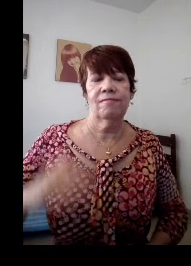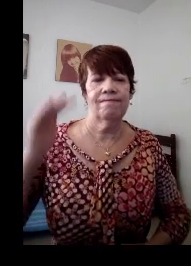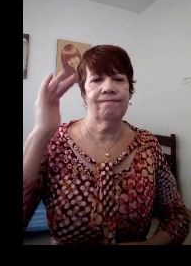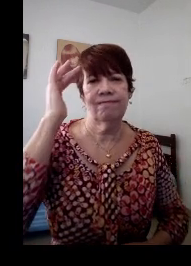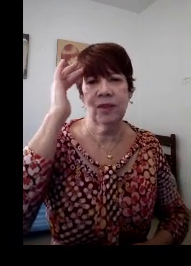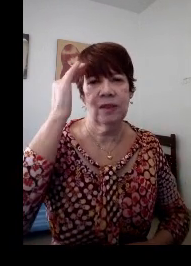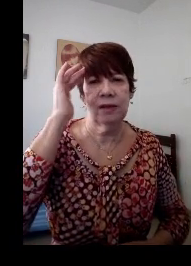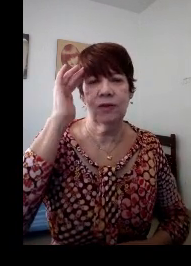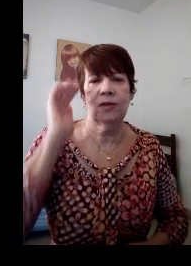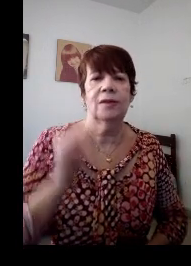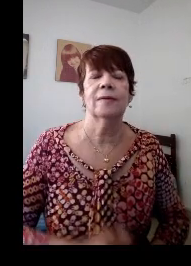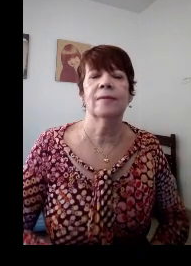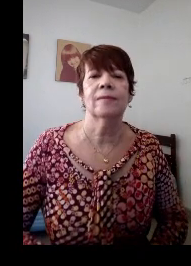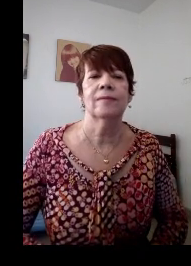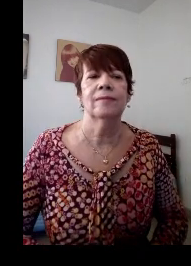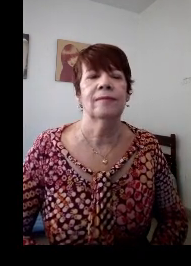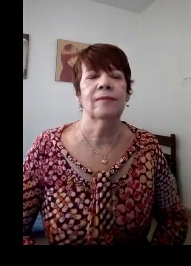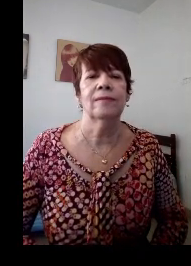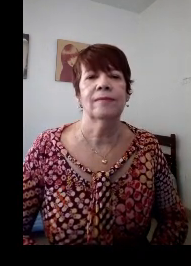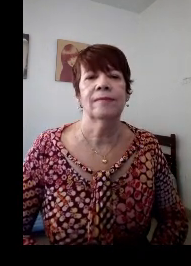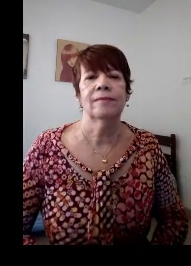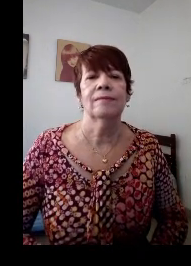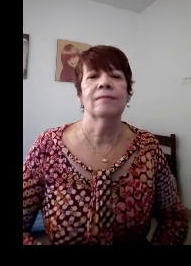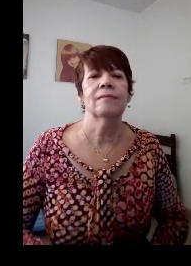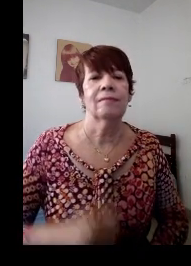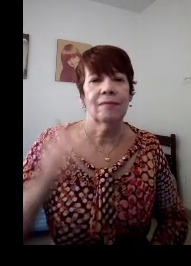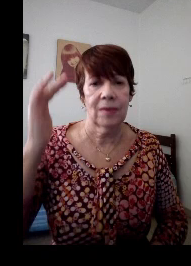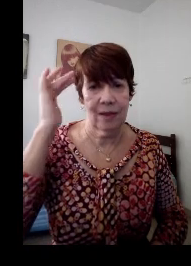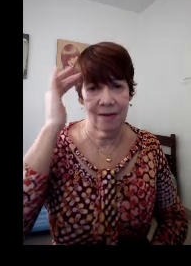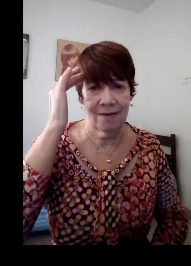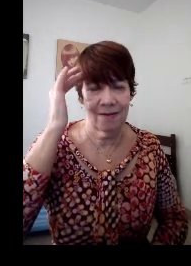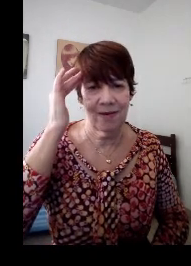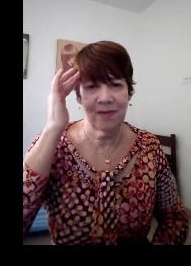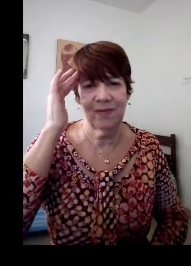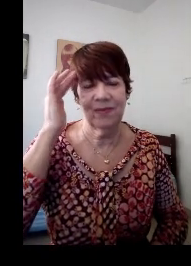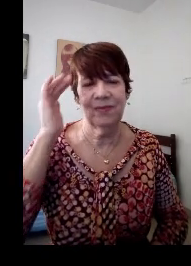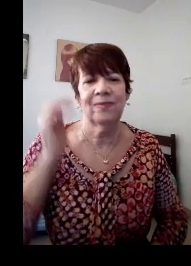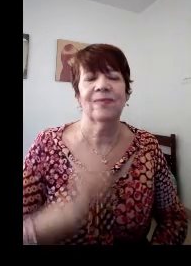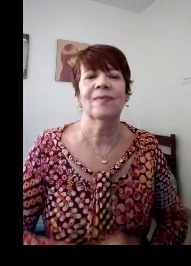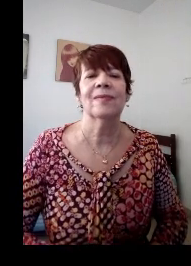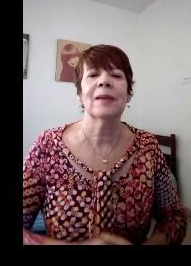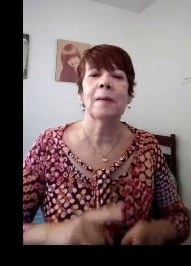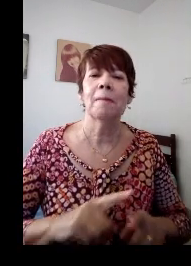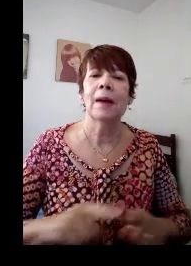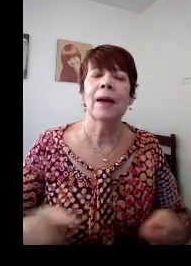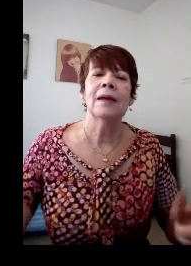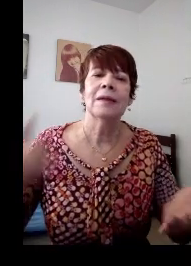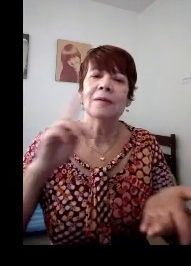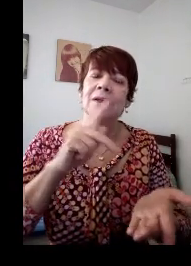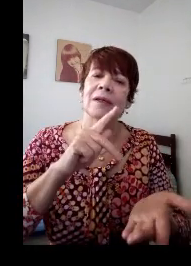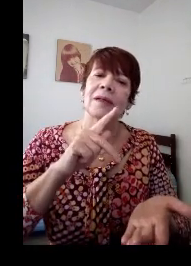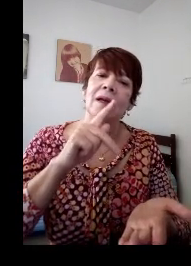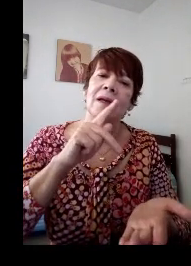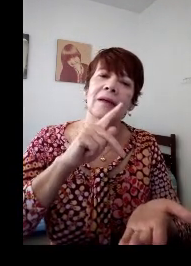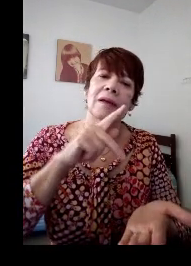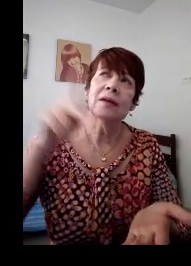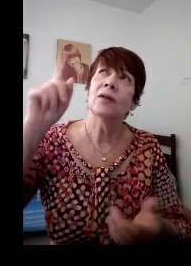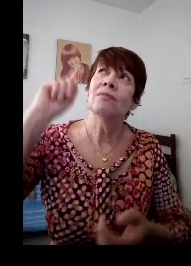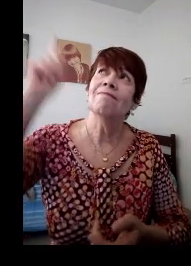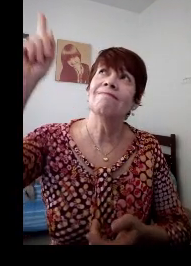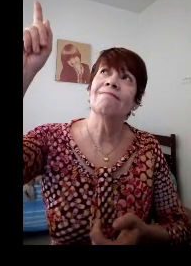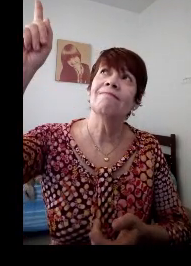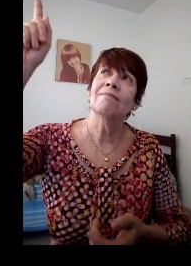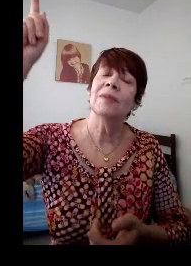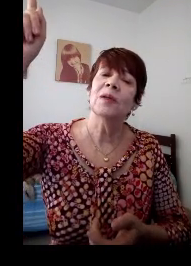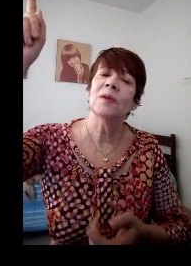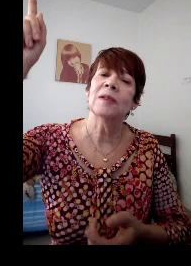de governo. Se o marido dela retirasse o anel do dedo dele, ele não seria nada. E